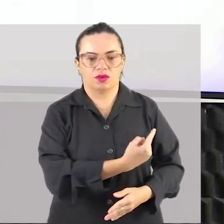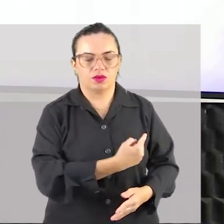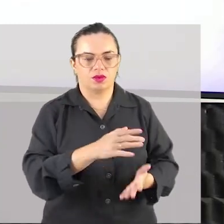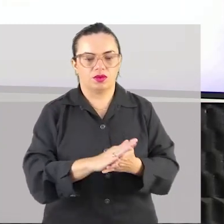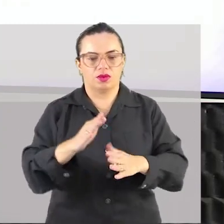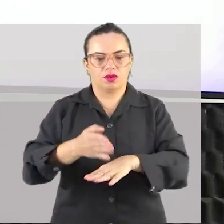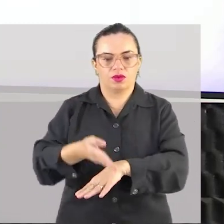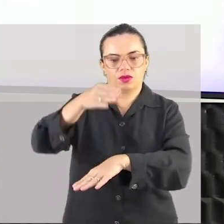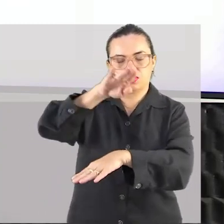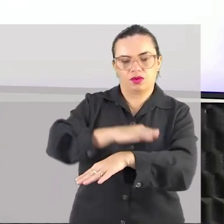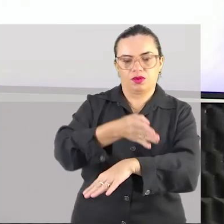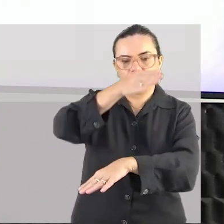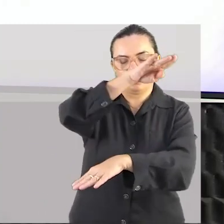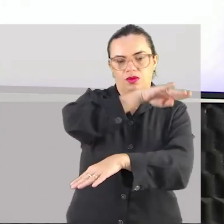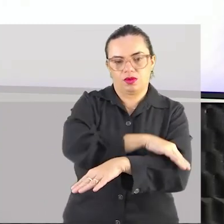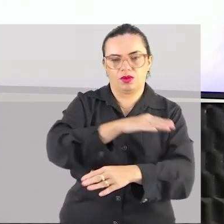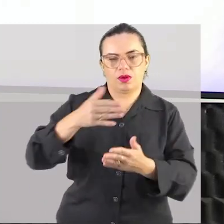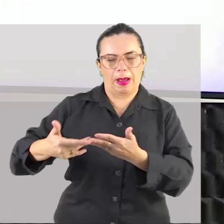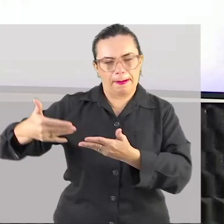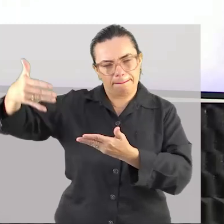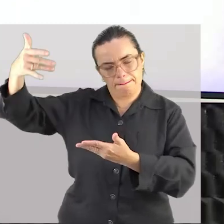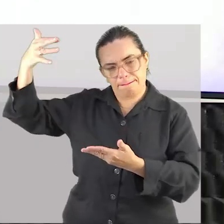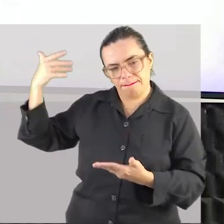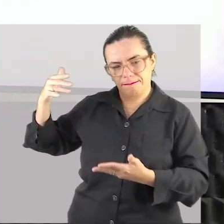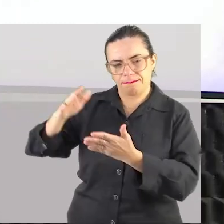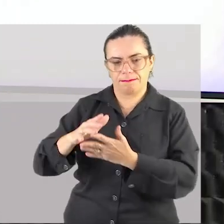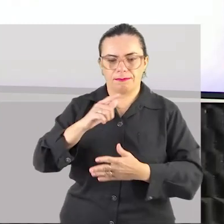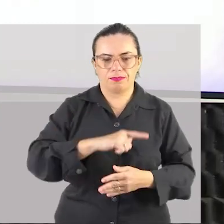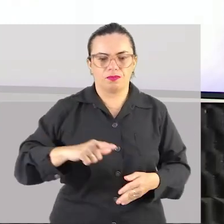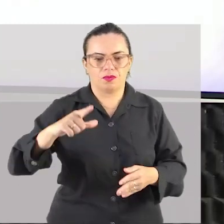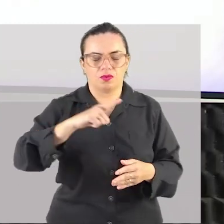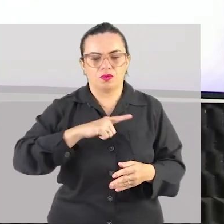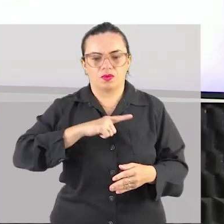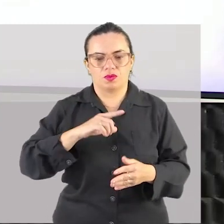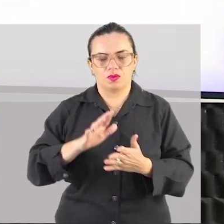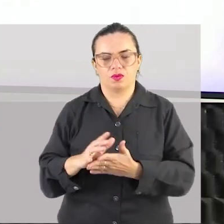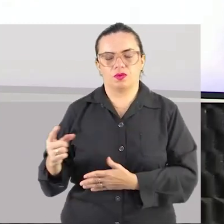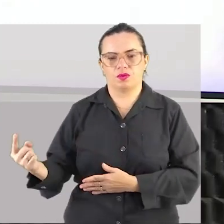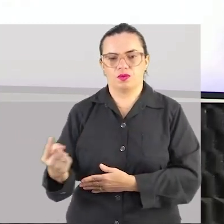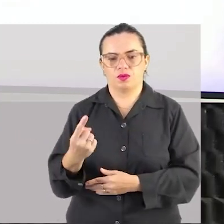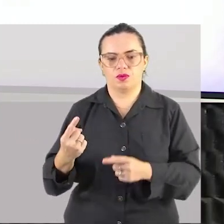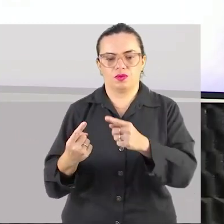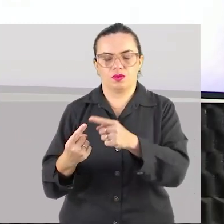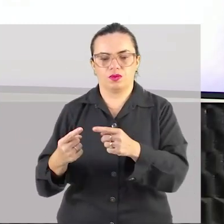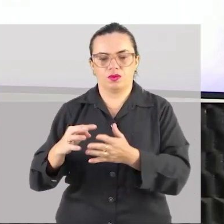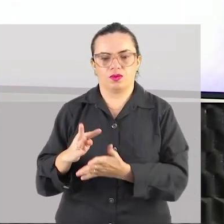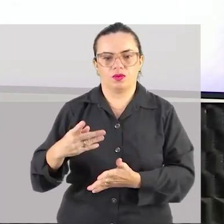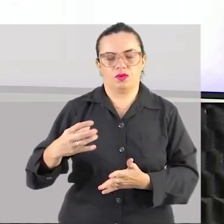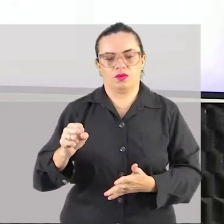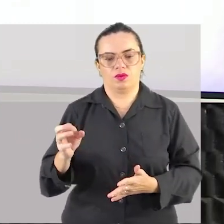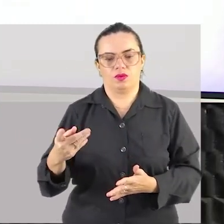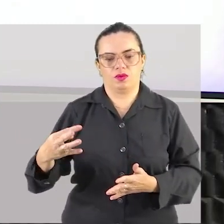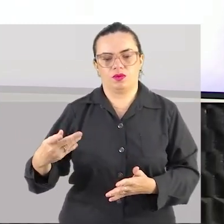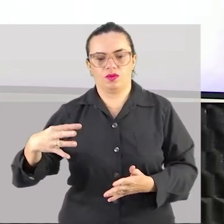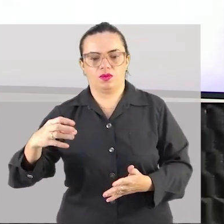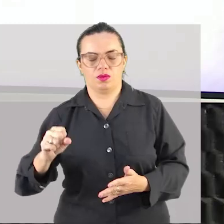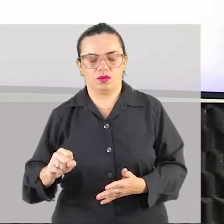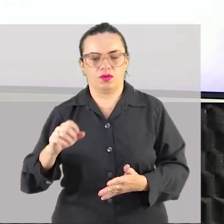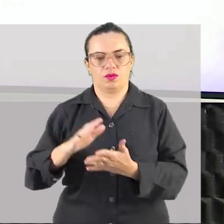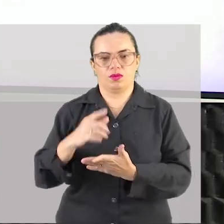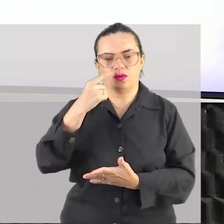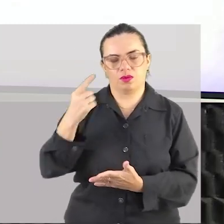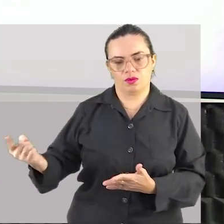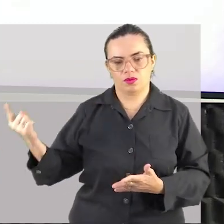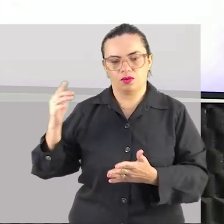relevo, a gente está falando das rochas mais antigas. Então eu tenho são os blocos cratônicos. Os blocos